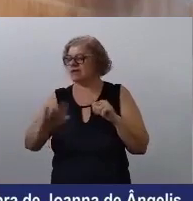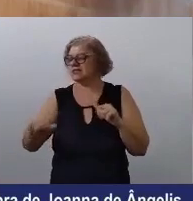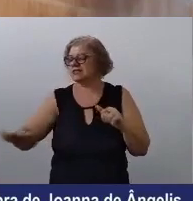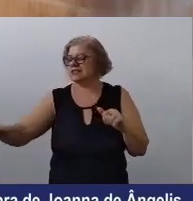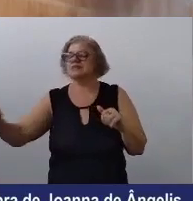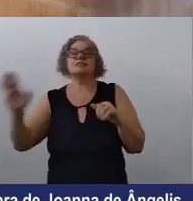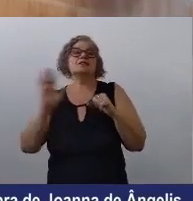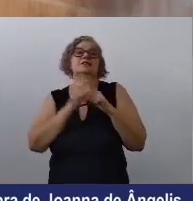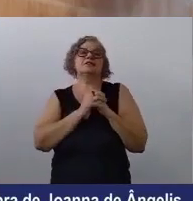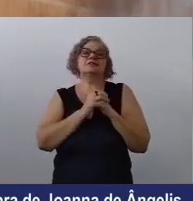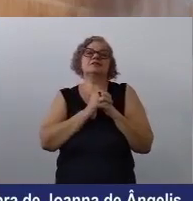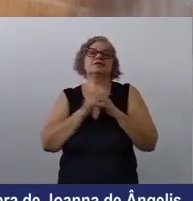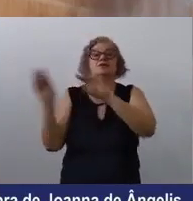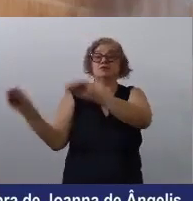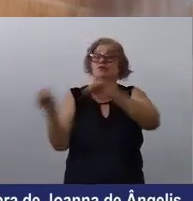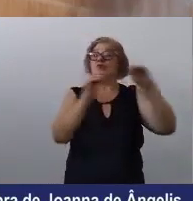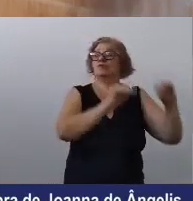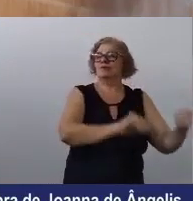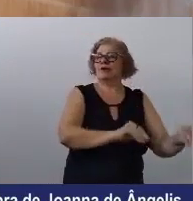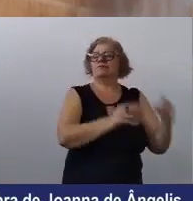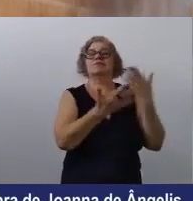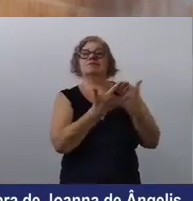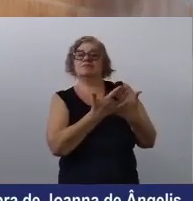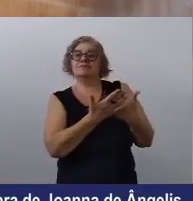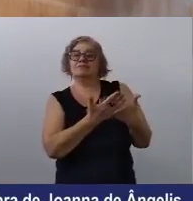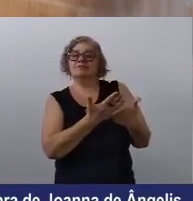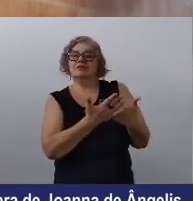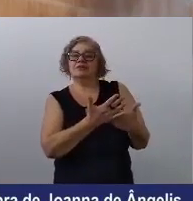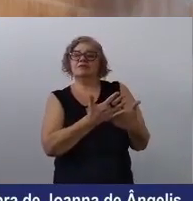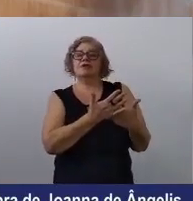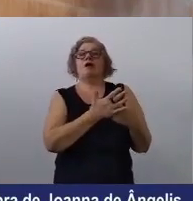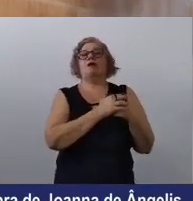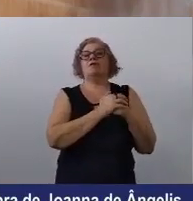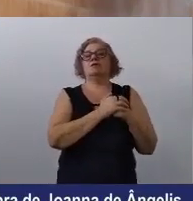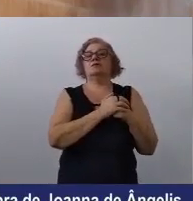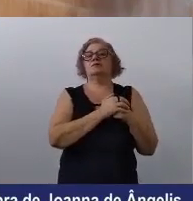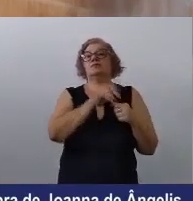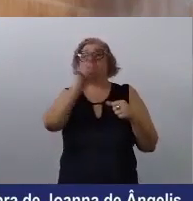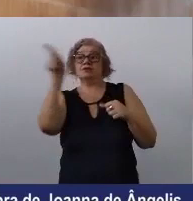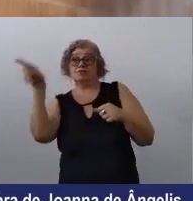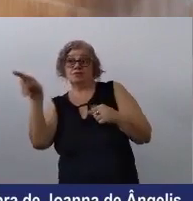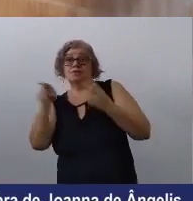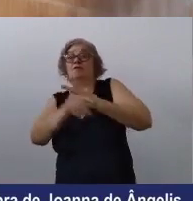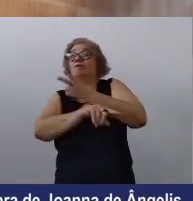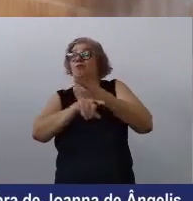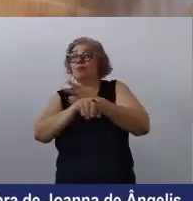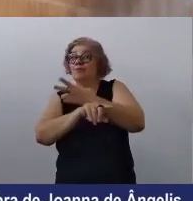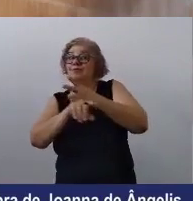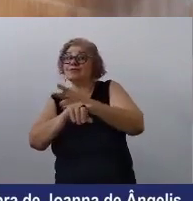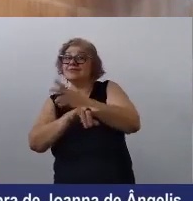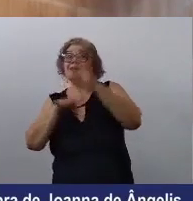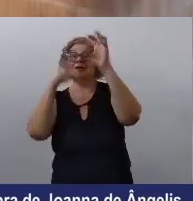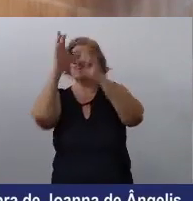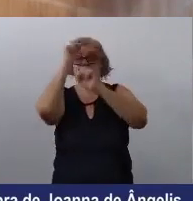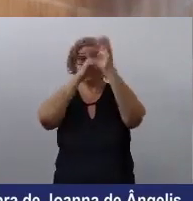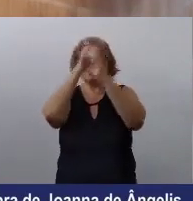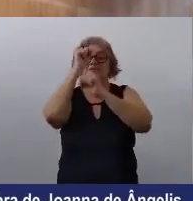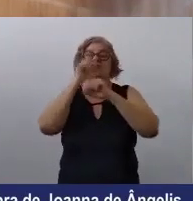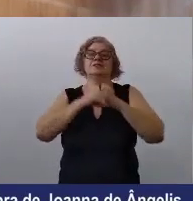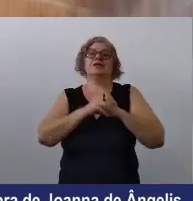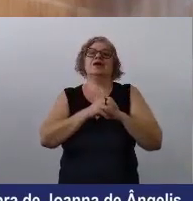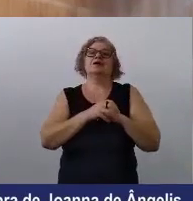vejam esses meninos retornando da sinagoga onde foram buscar aprendizado e